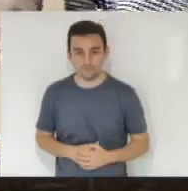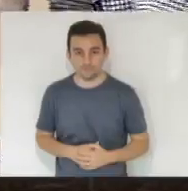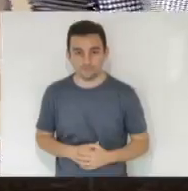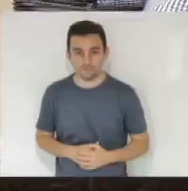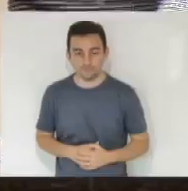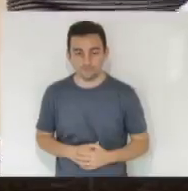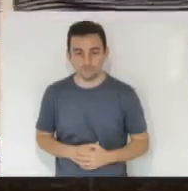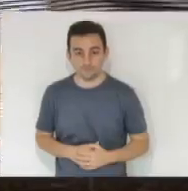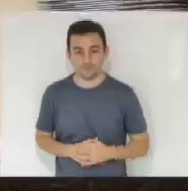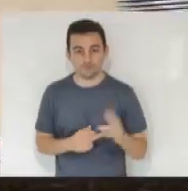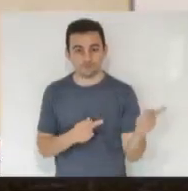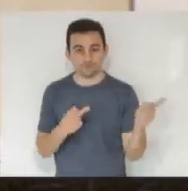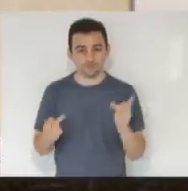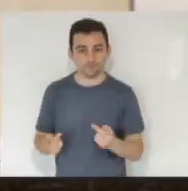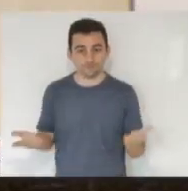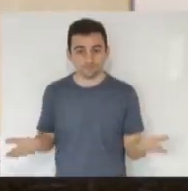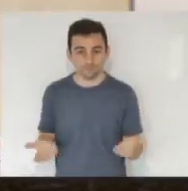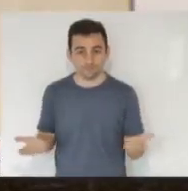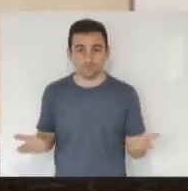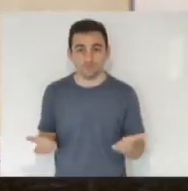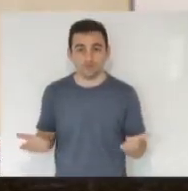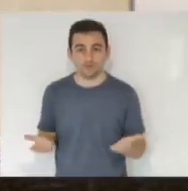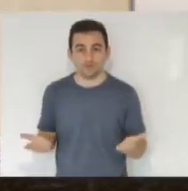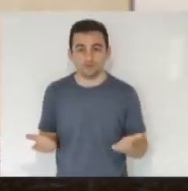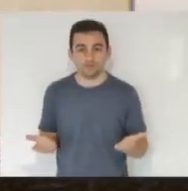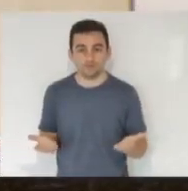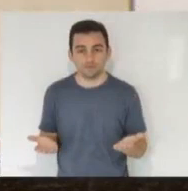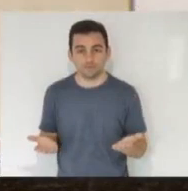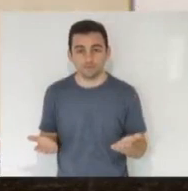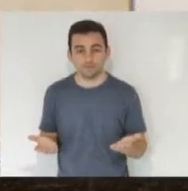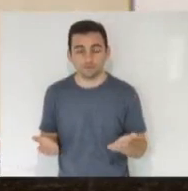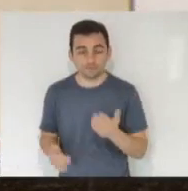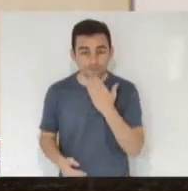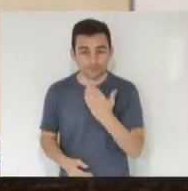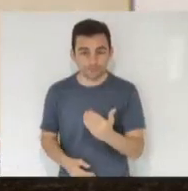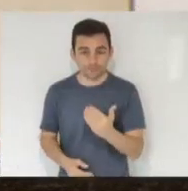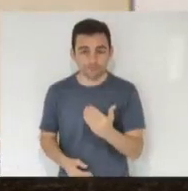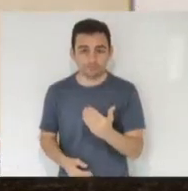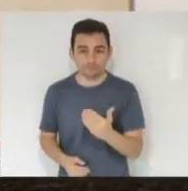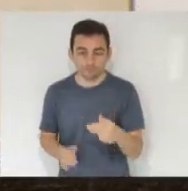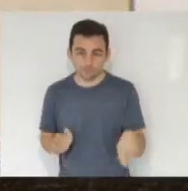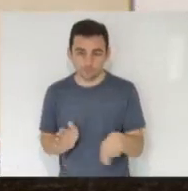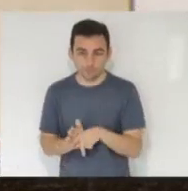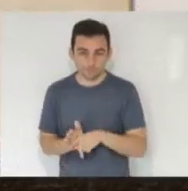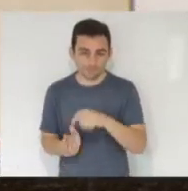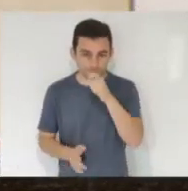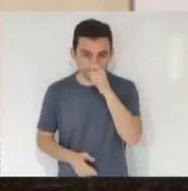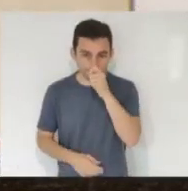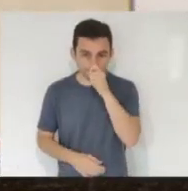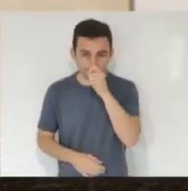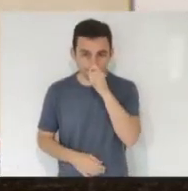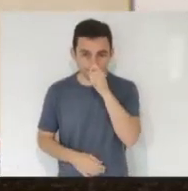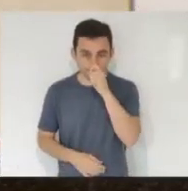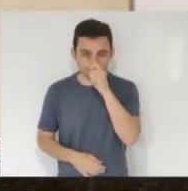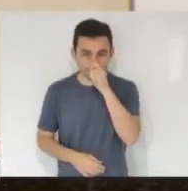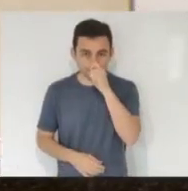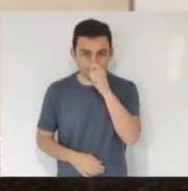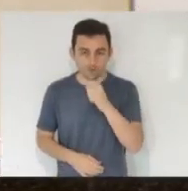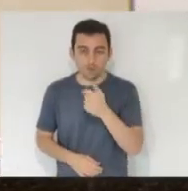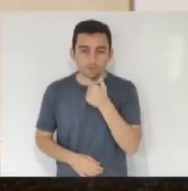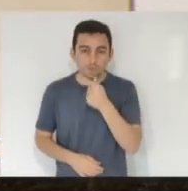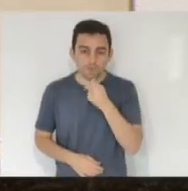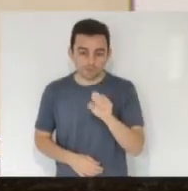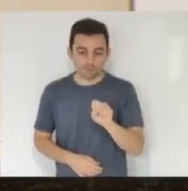Eu convido, nesse momento, por solicitação e requerimento do deputado João Amin, o senhor Sérgio